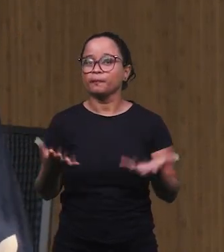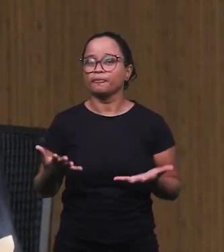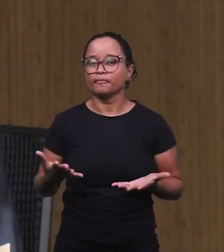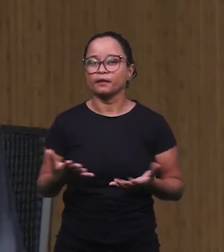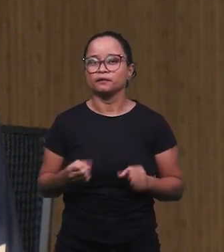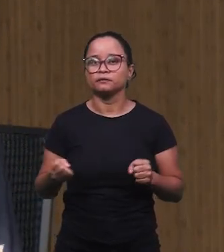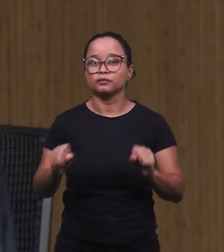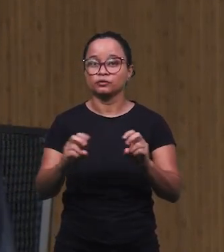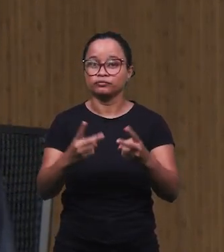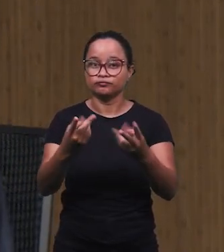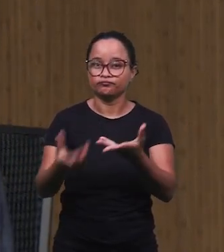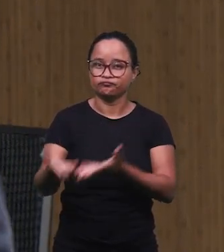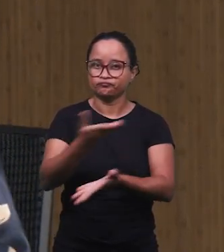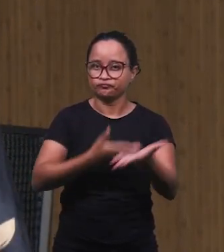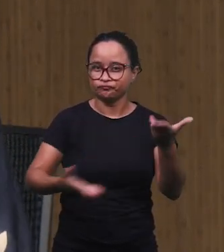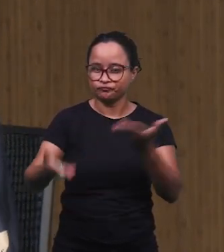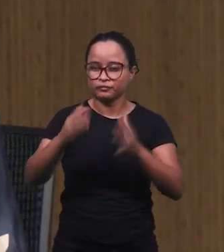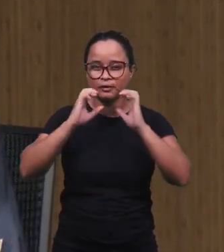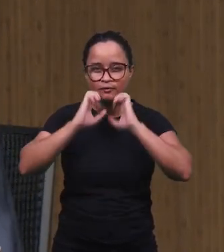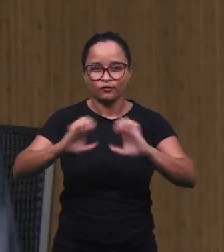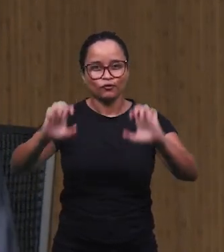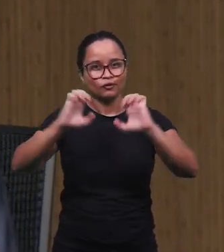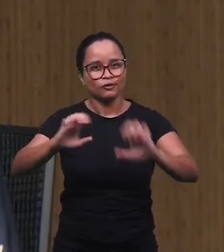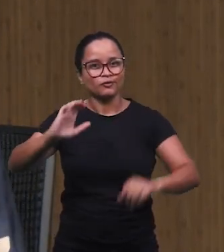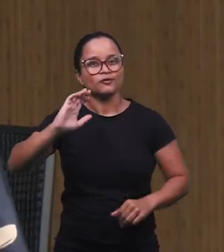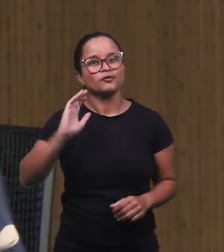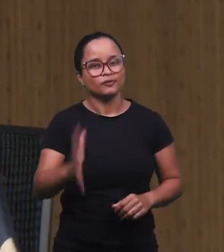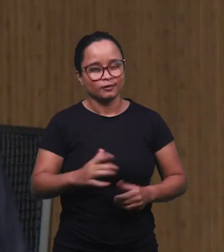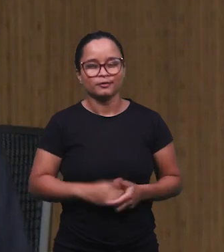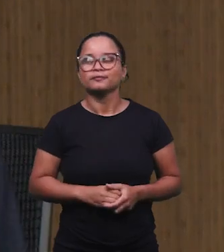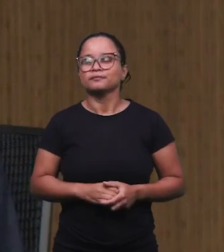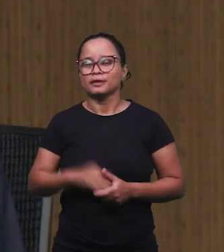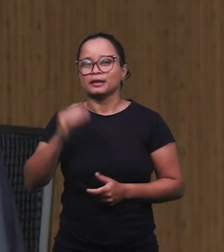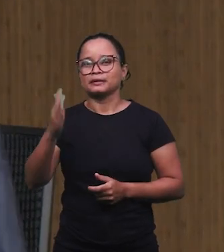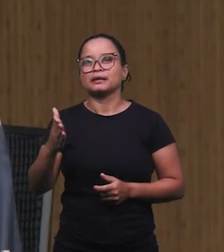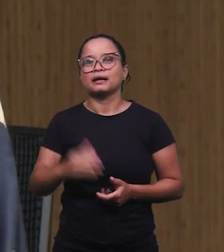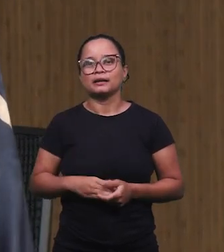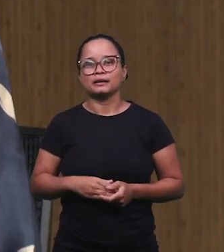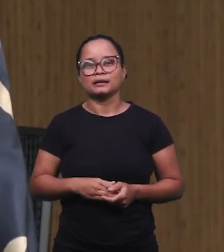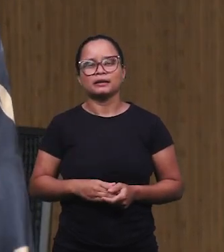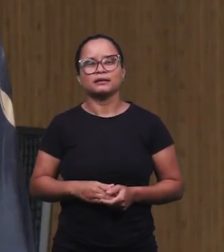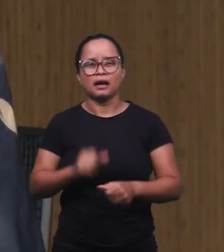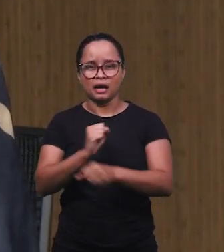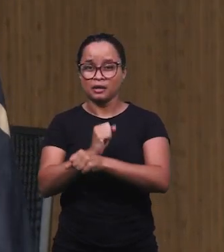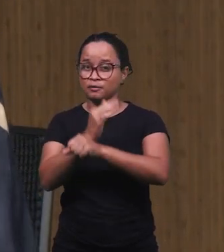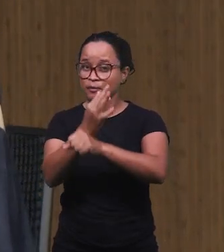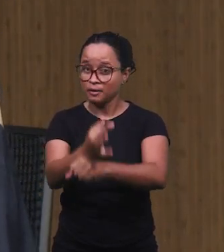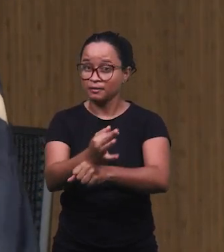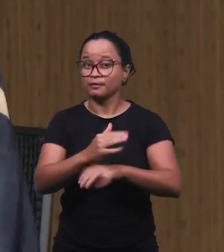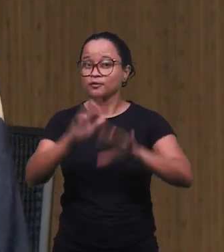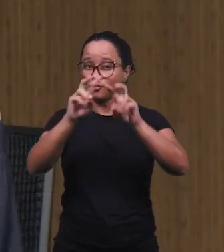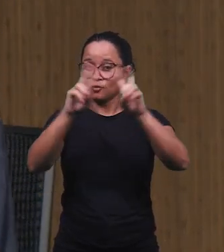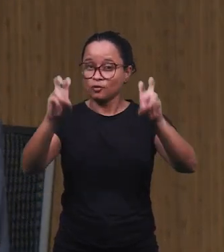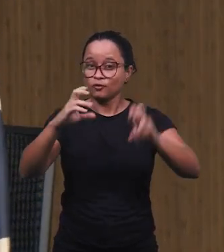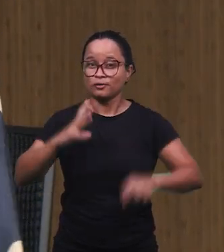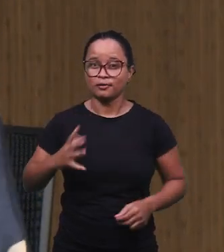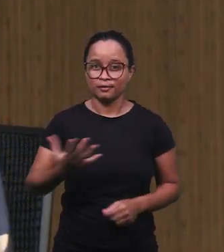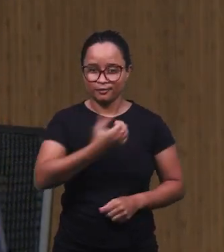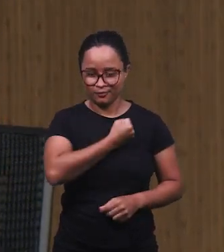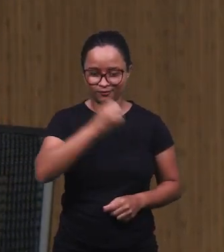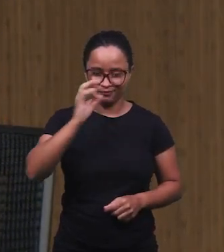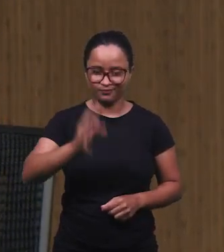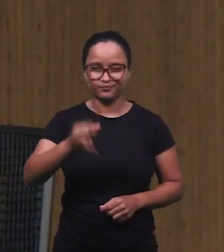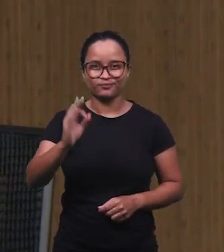com um compartilhamento, você já está evangelizando, já está levando ali a palavra de esperança, a mensagem da salvação,